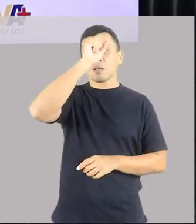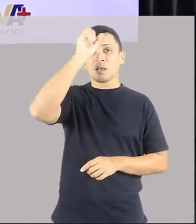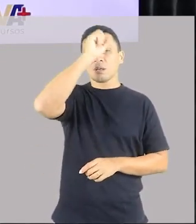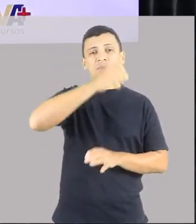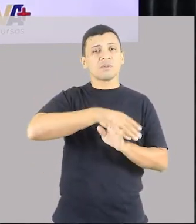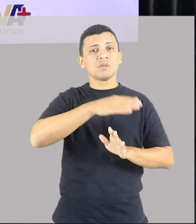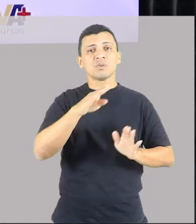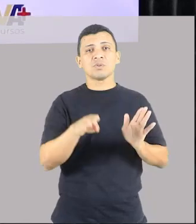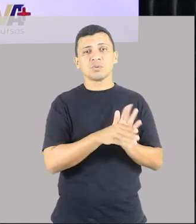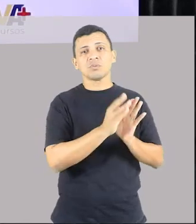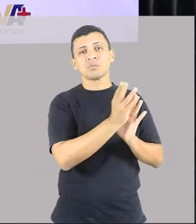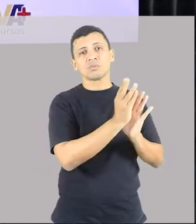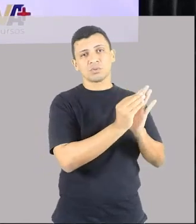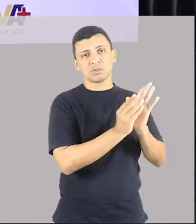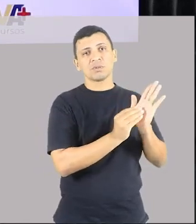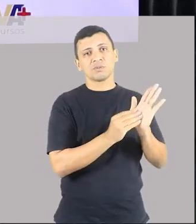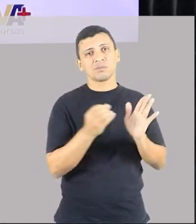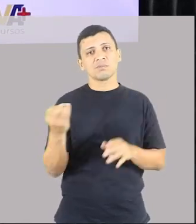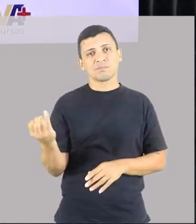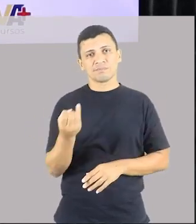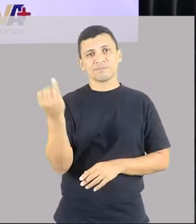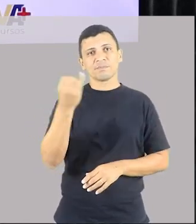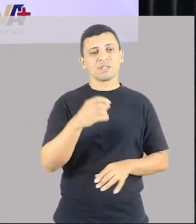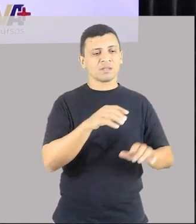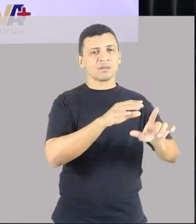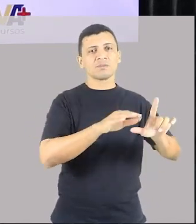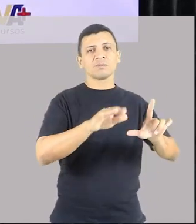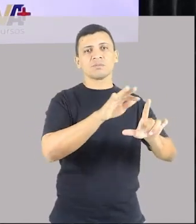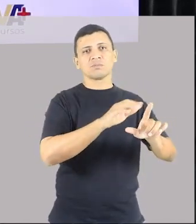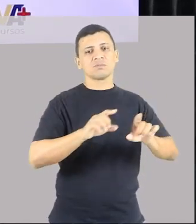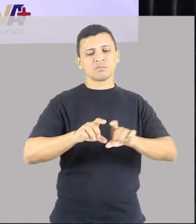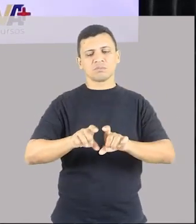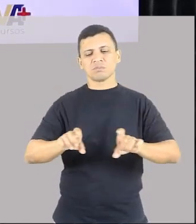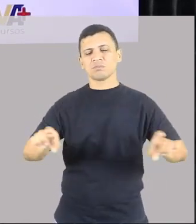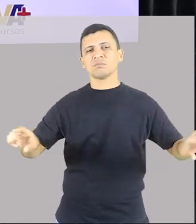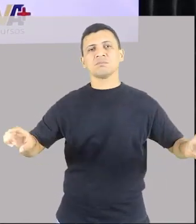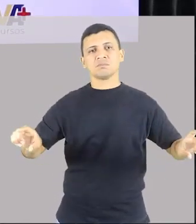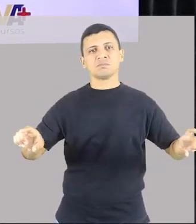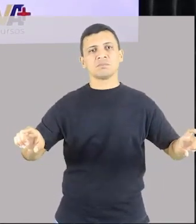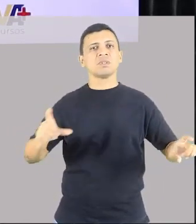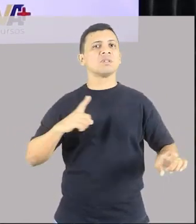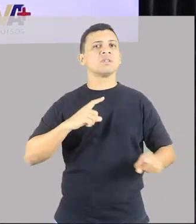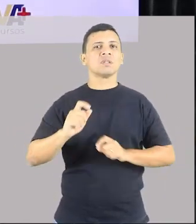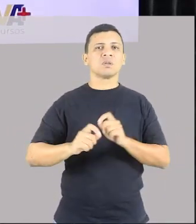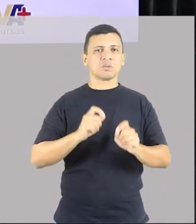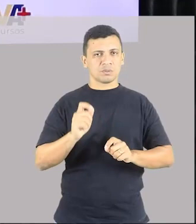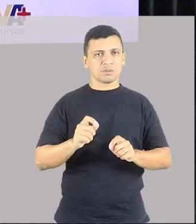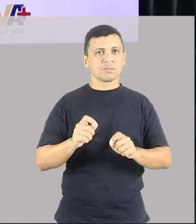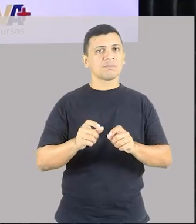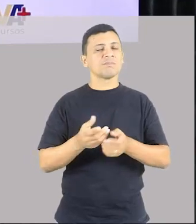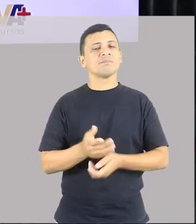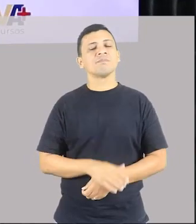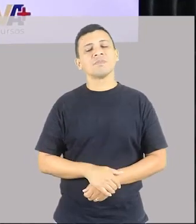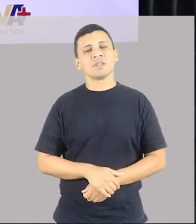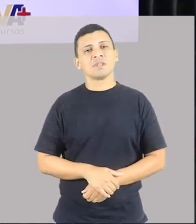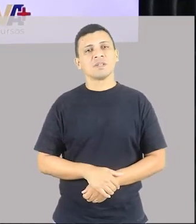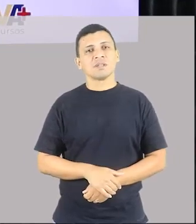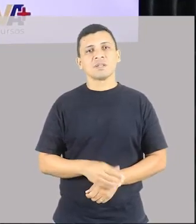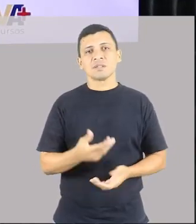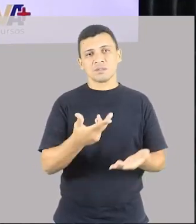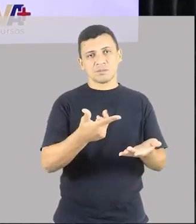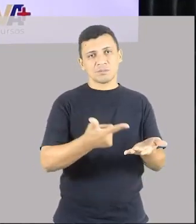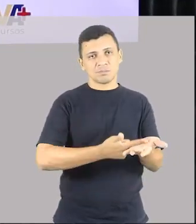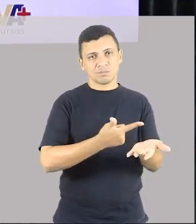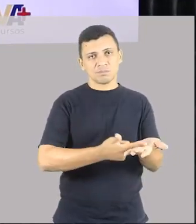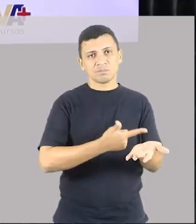conteúdo, que é muito importante. Então aqui no QR Code, na descrição do vídeo, no link que tem na descrição do vídeo, tem uma